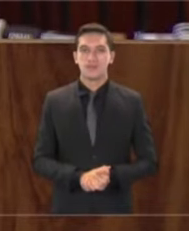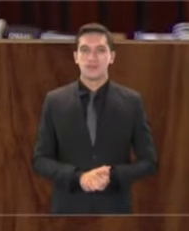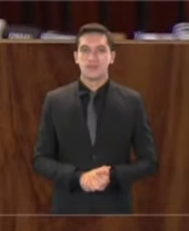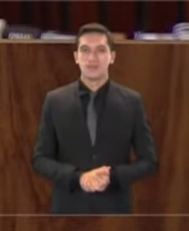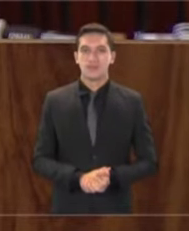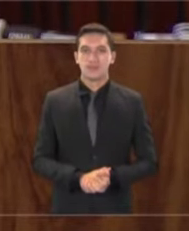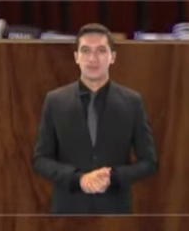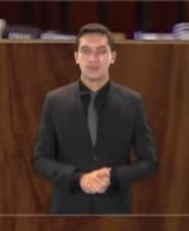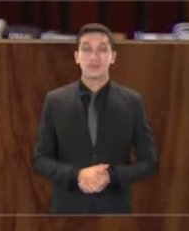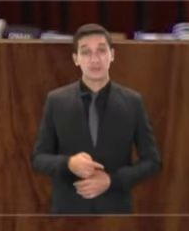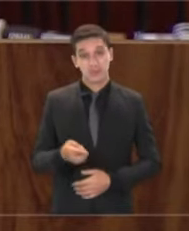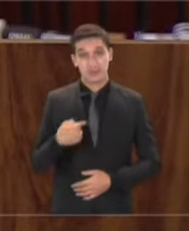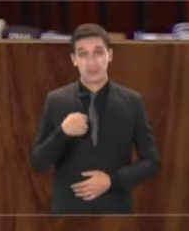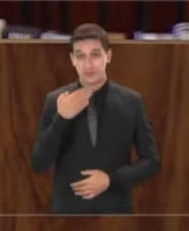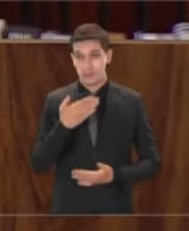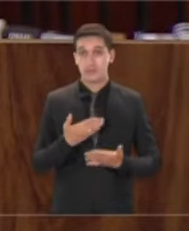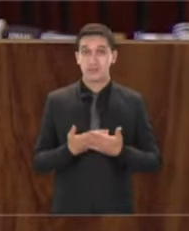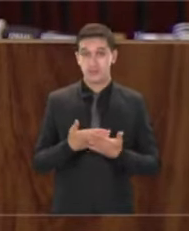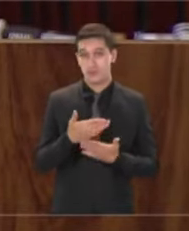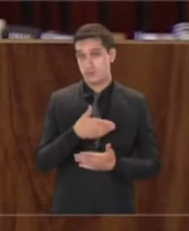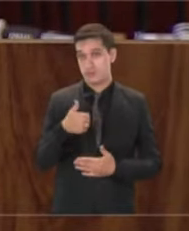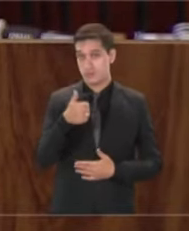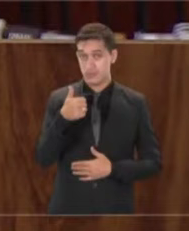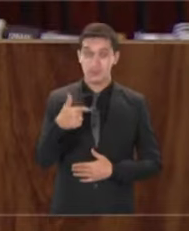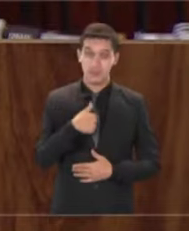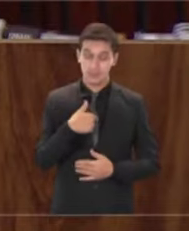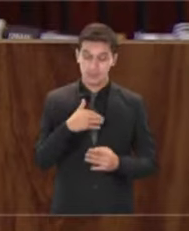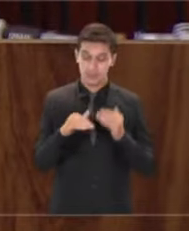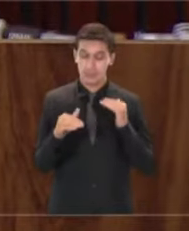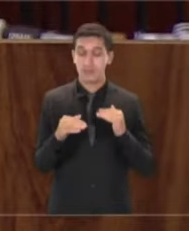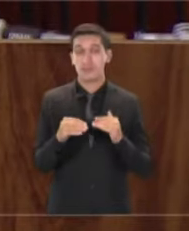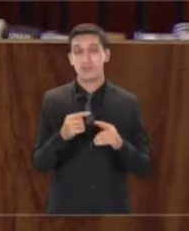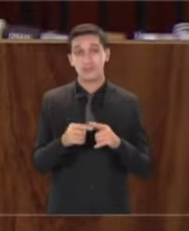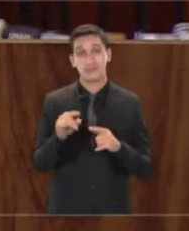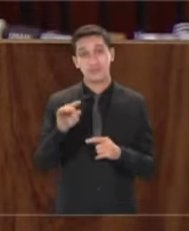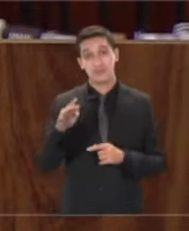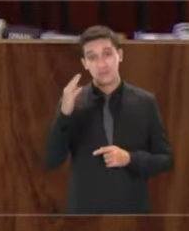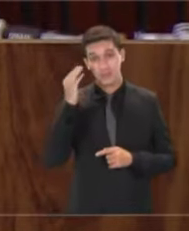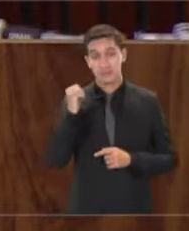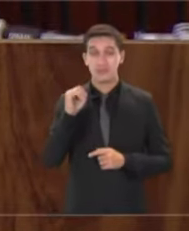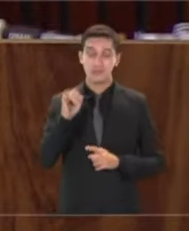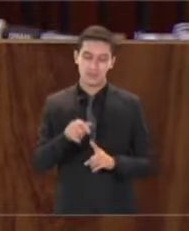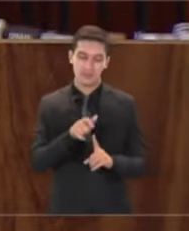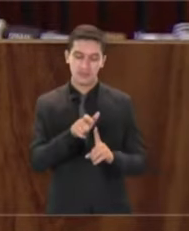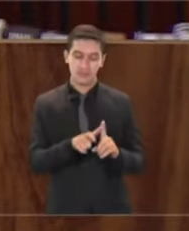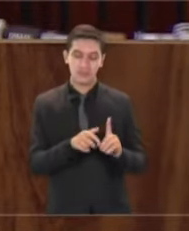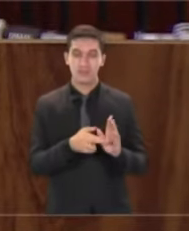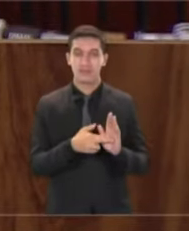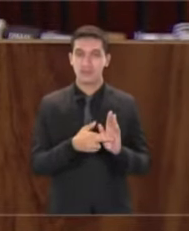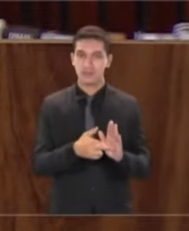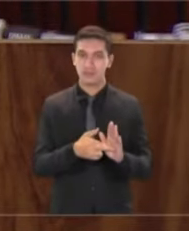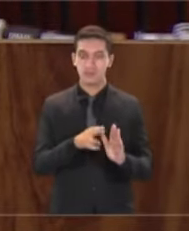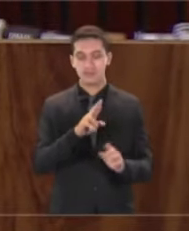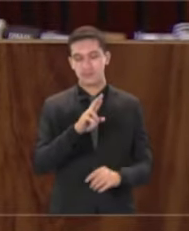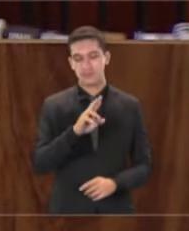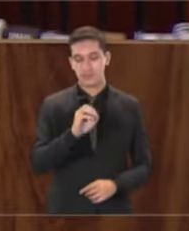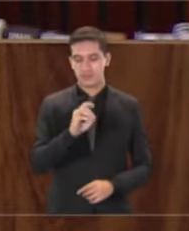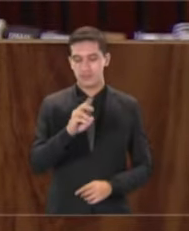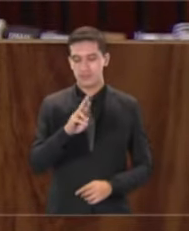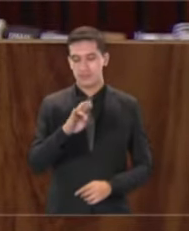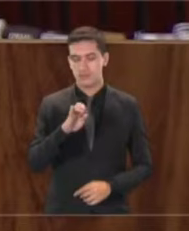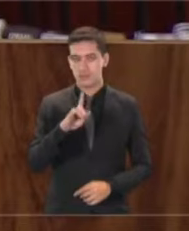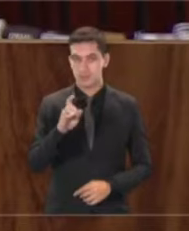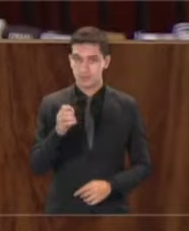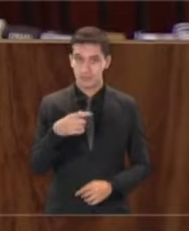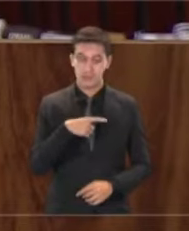Em seguida, pedi vista. O cerne da controvérsia está em saber se a conduta do representado Rodrigo Constantino